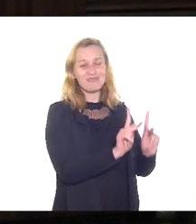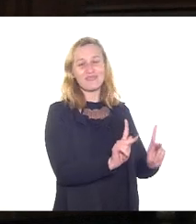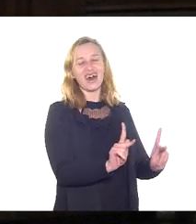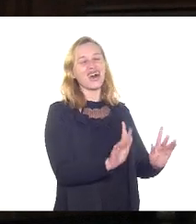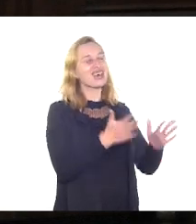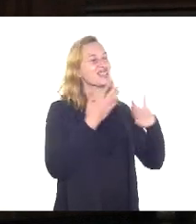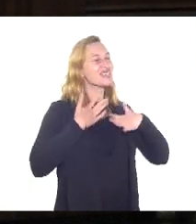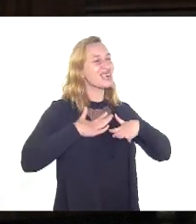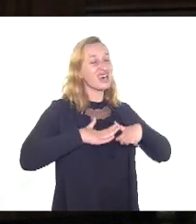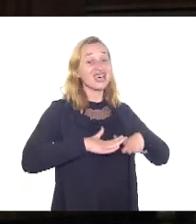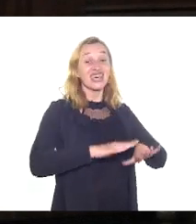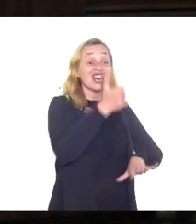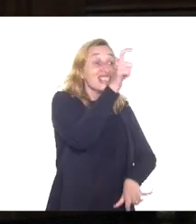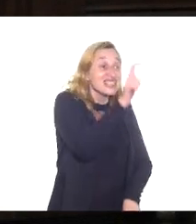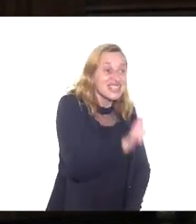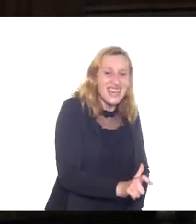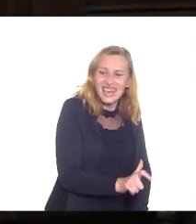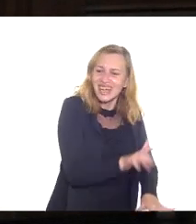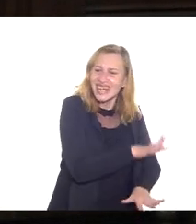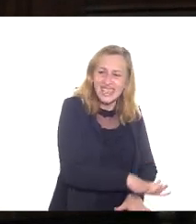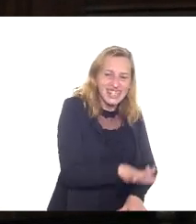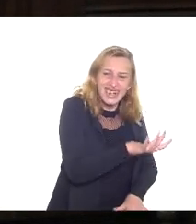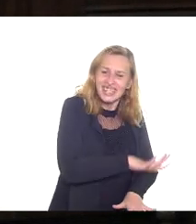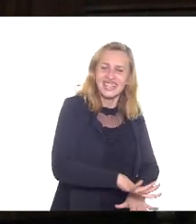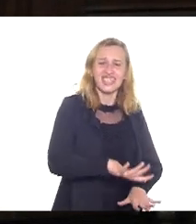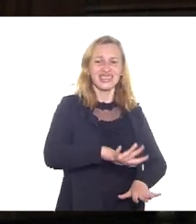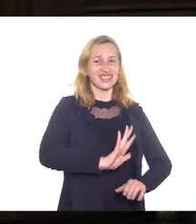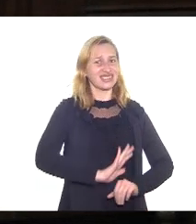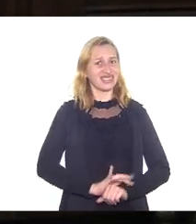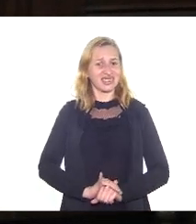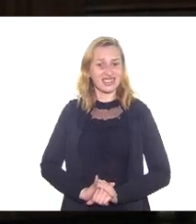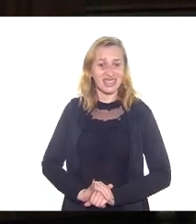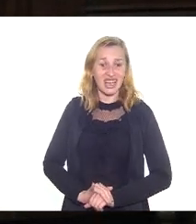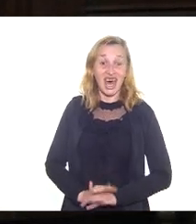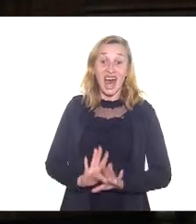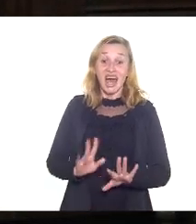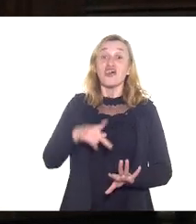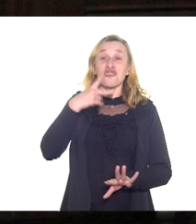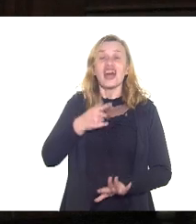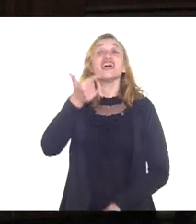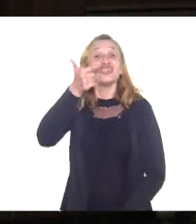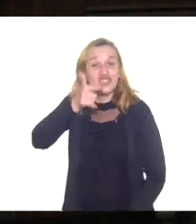serem crianças. Aí,